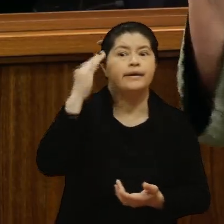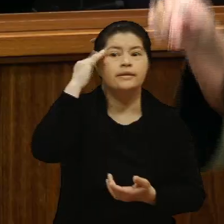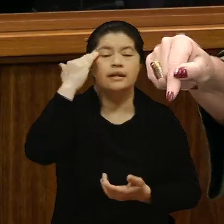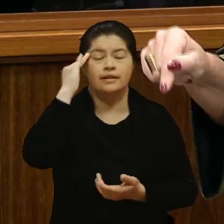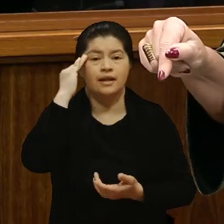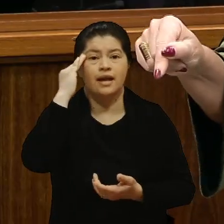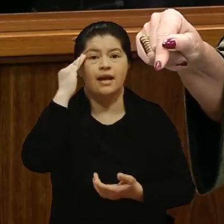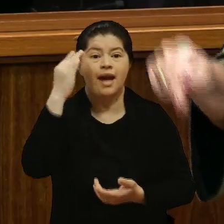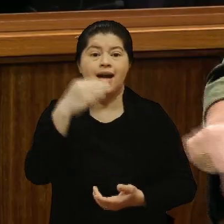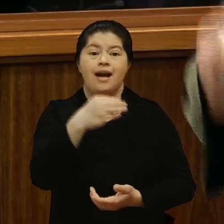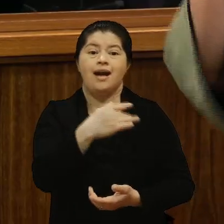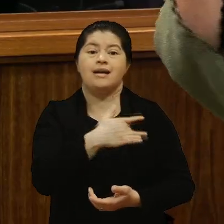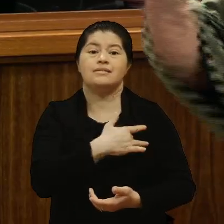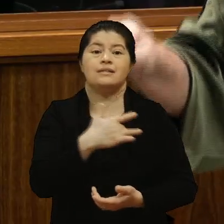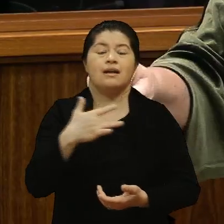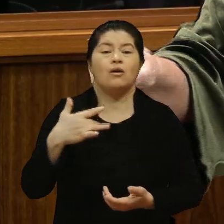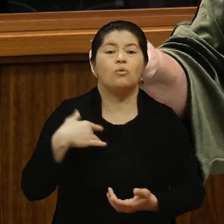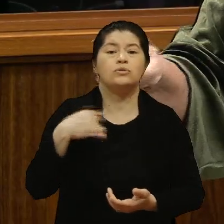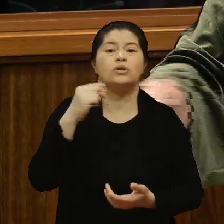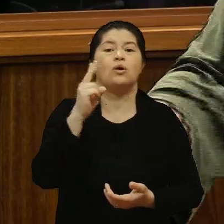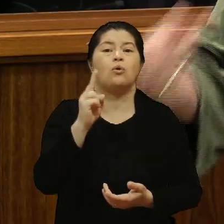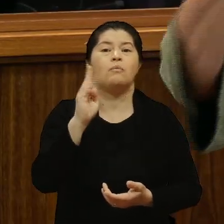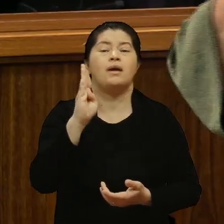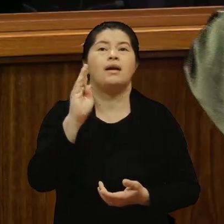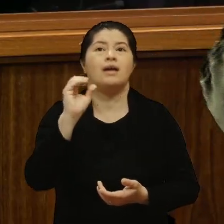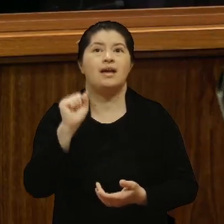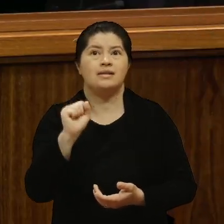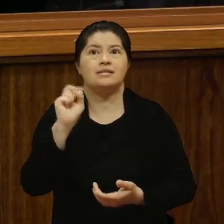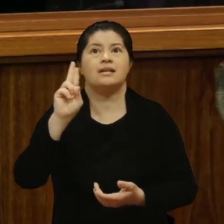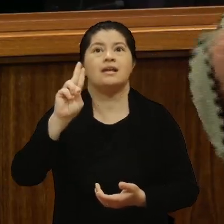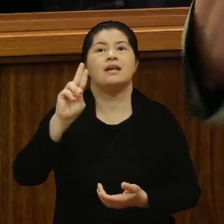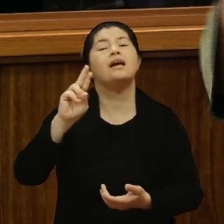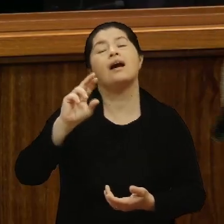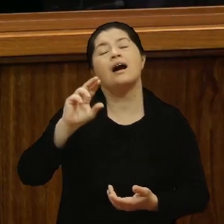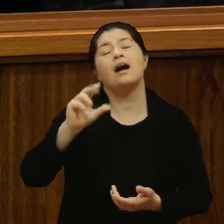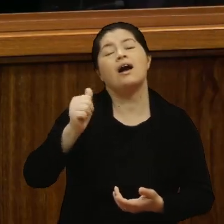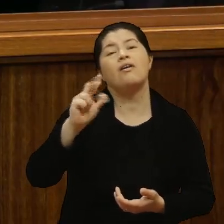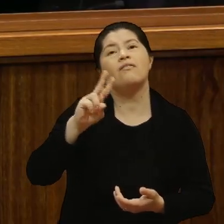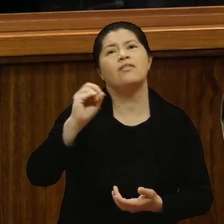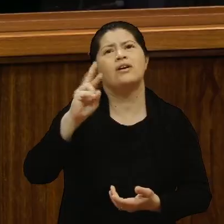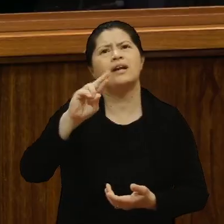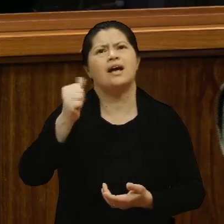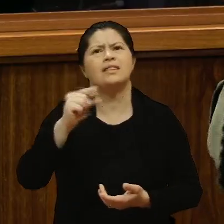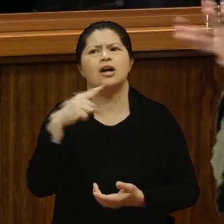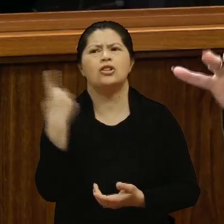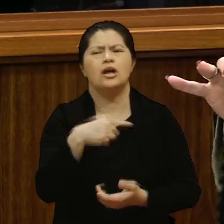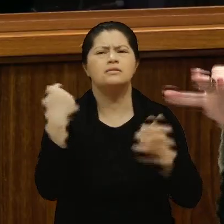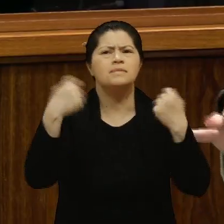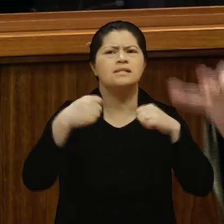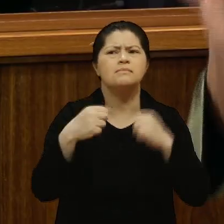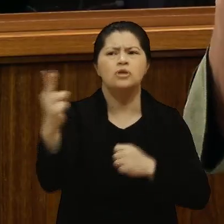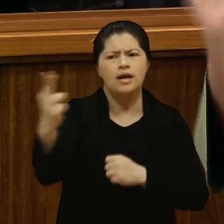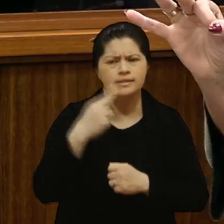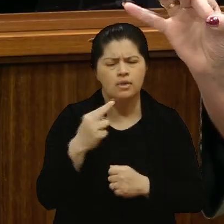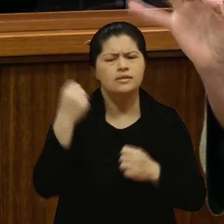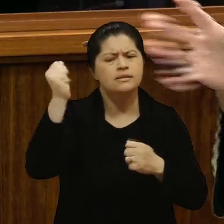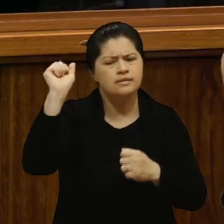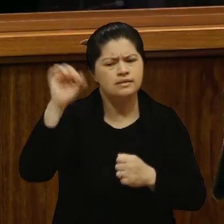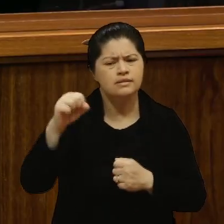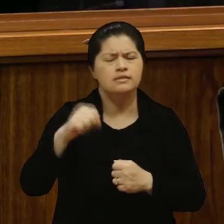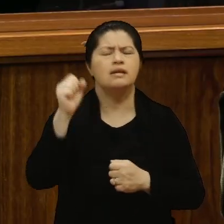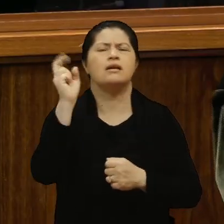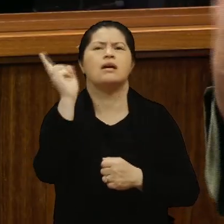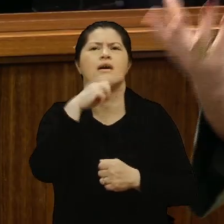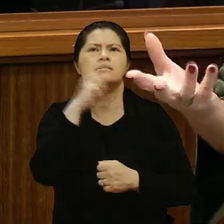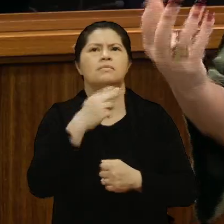a saúde, a UBS Alvorada, a população, nós precisamos de uma resposta urgente,